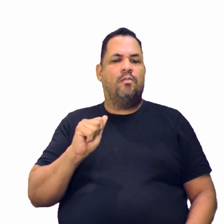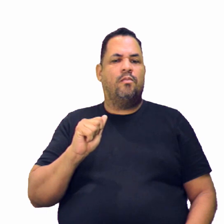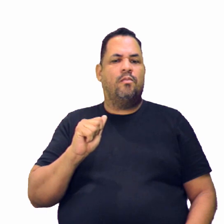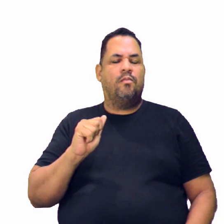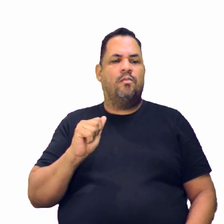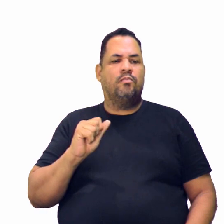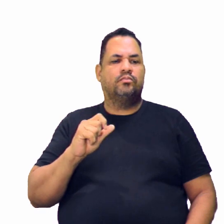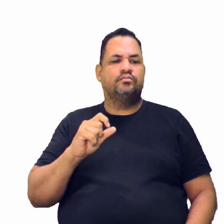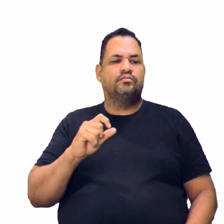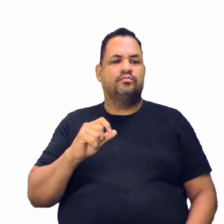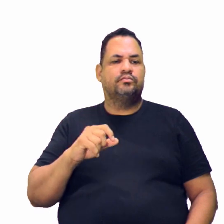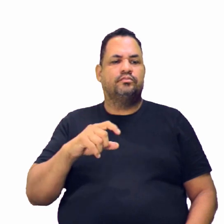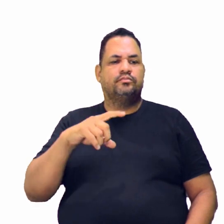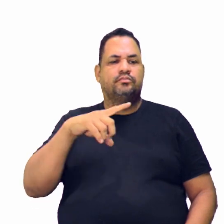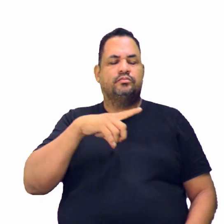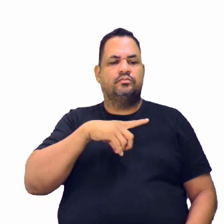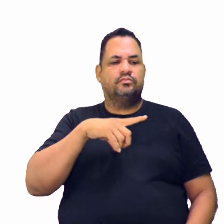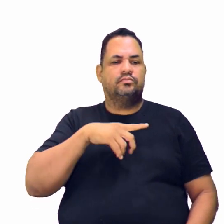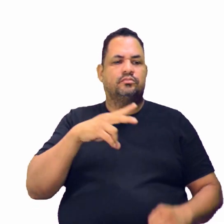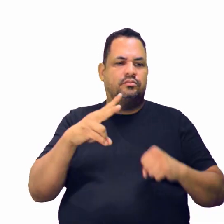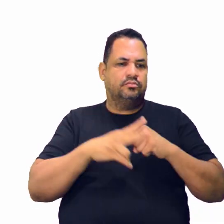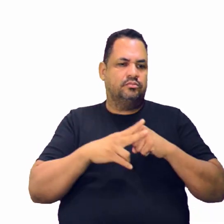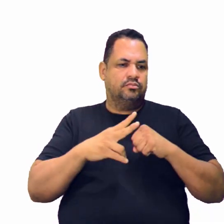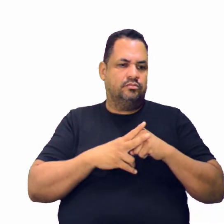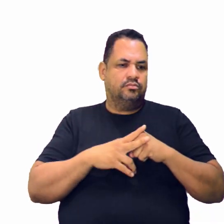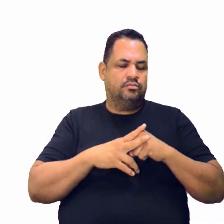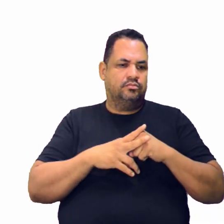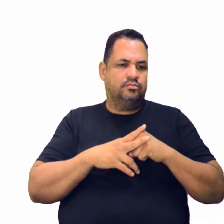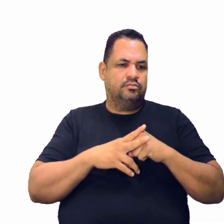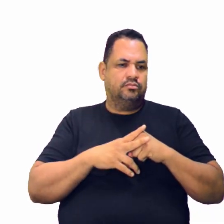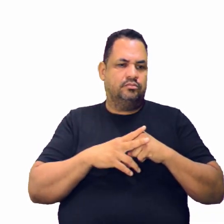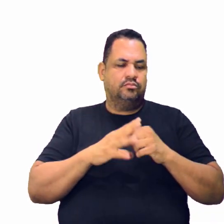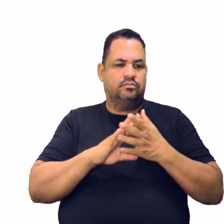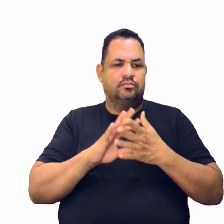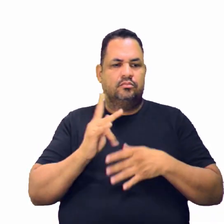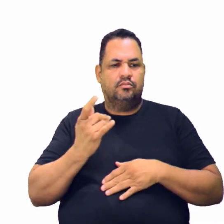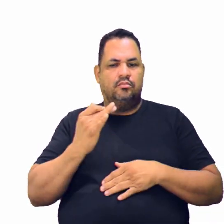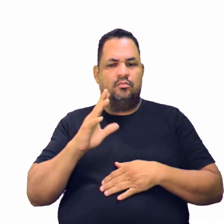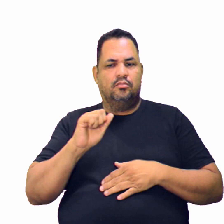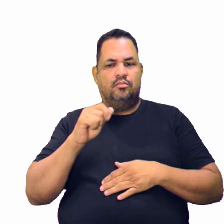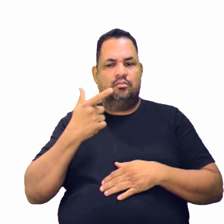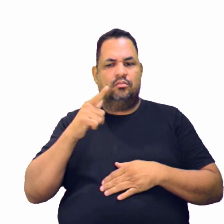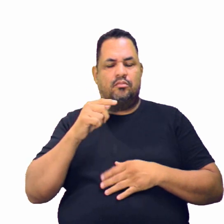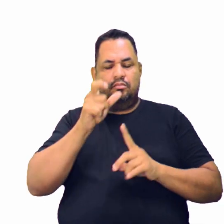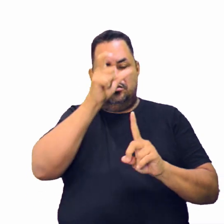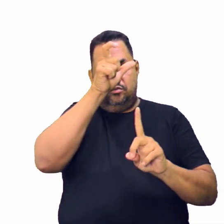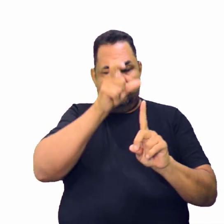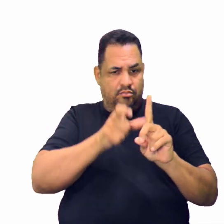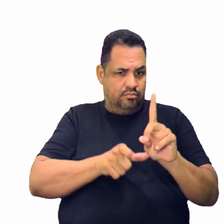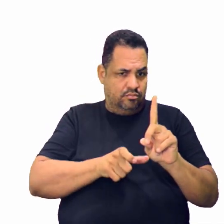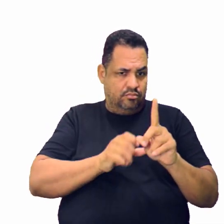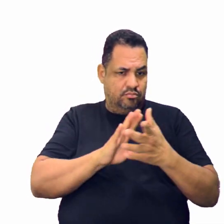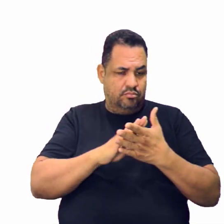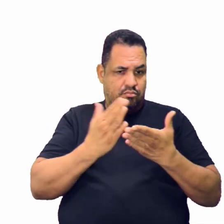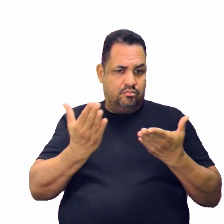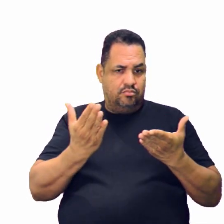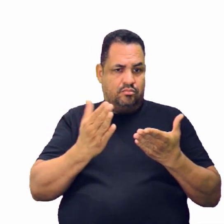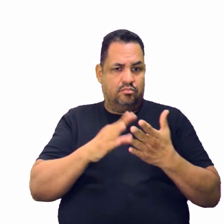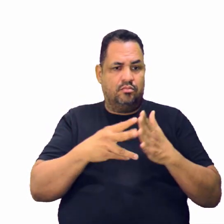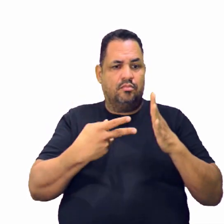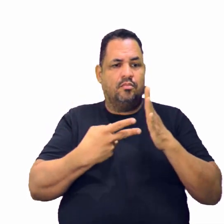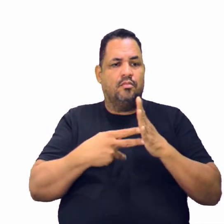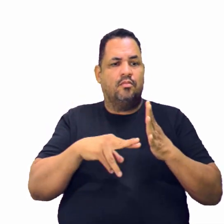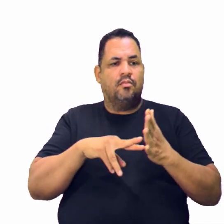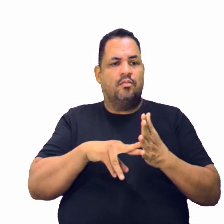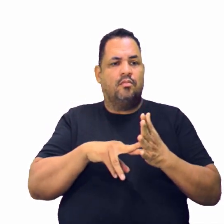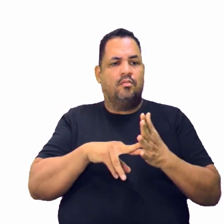existir, né? No verbo haver, não tendo o quê? Sujeito. Então, se ele aparecer nesse